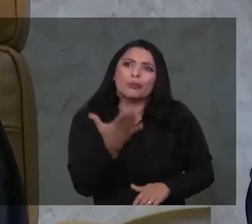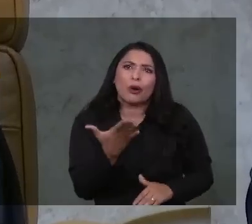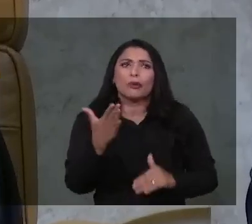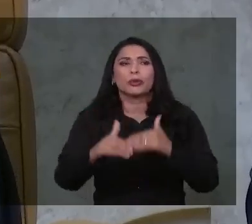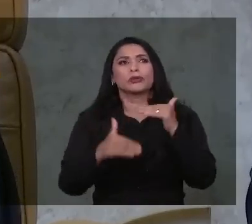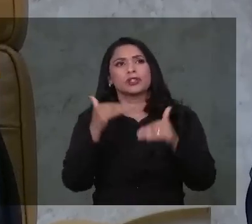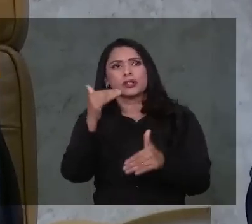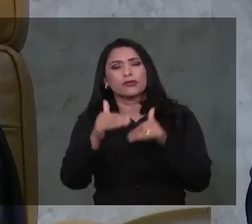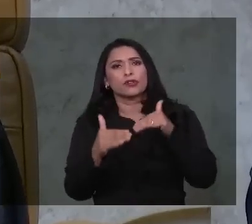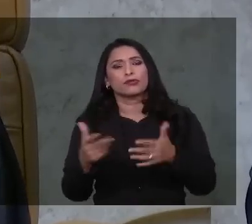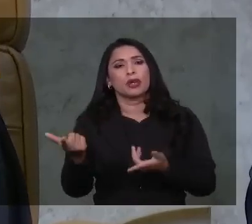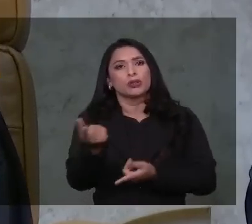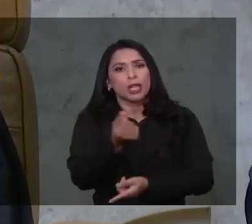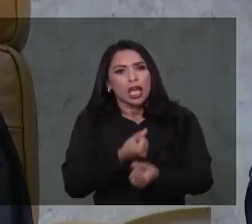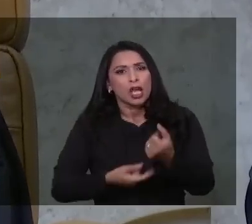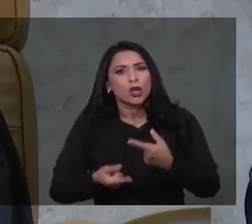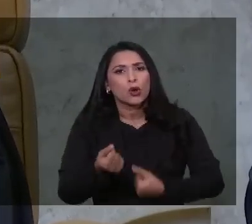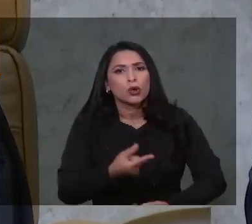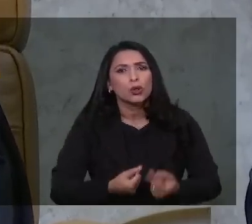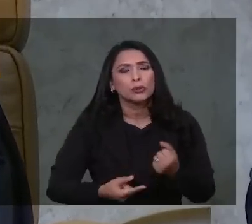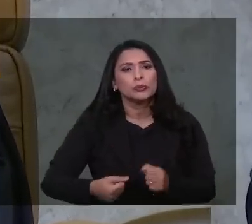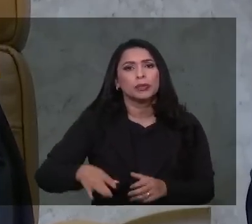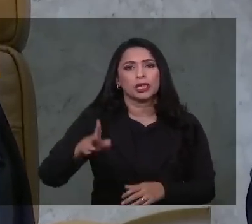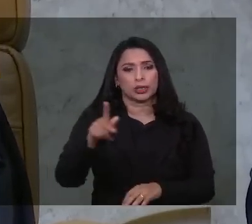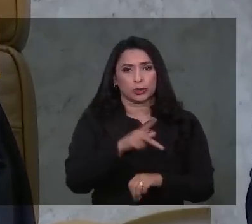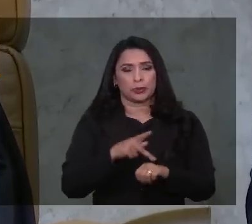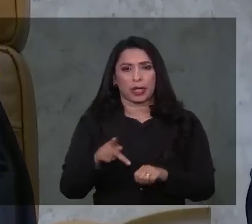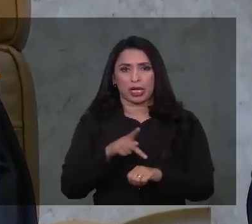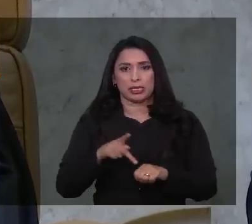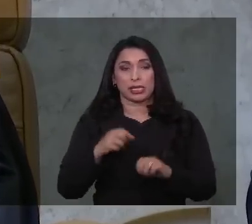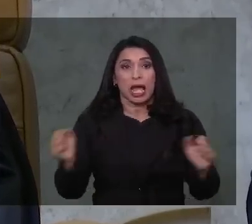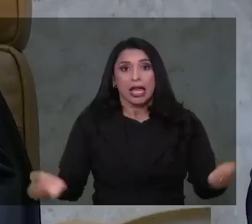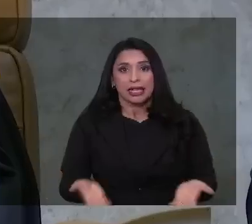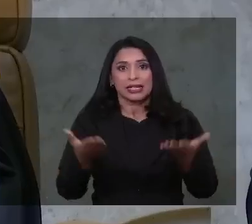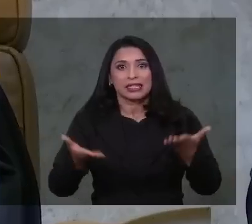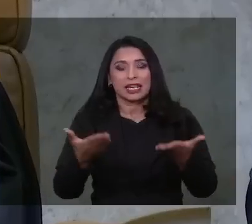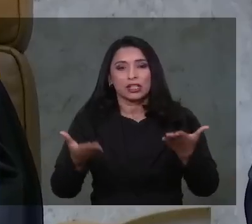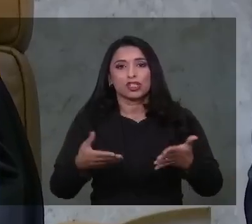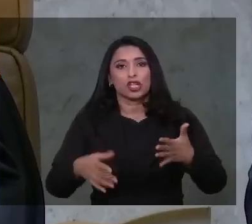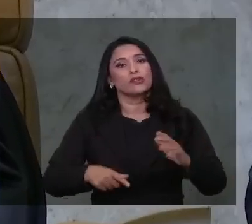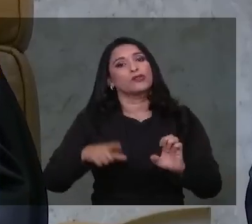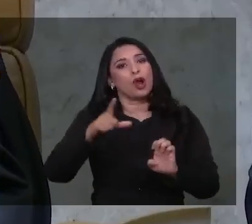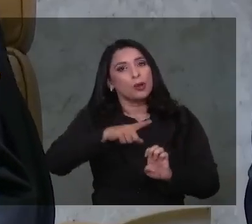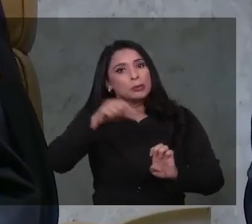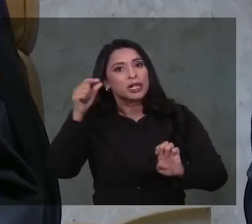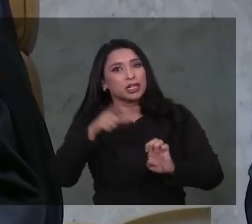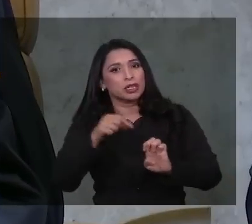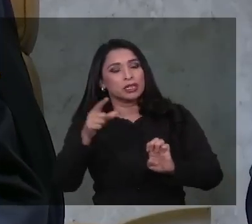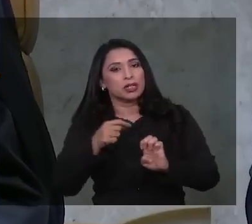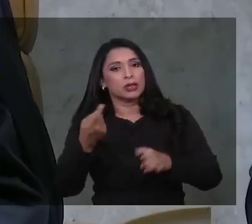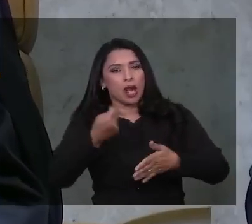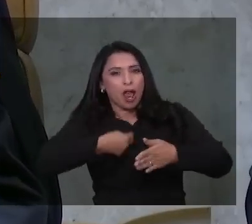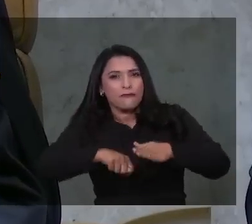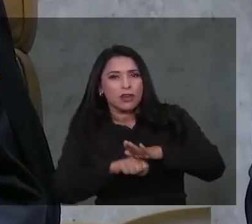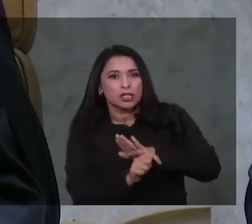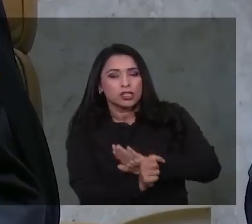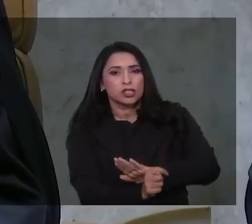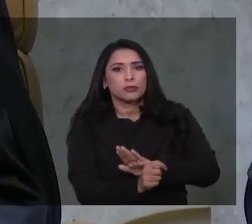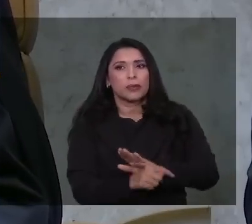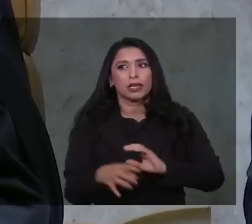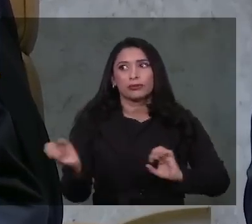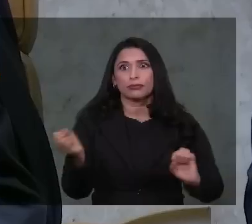da economia e dos negócios no país, como incentivo ao empreendedorismo, ao investimento e à